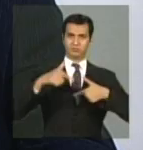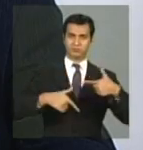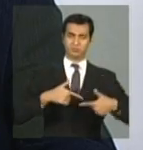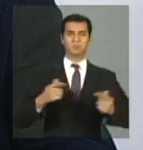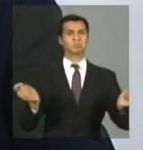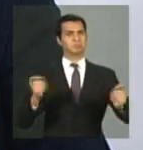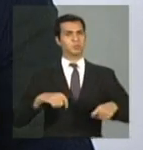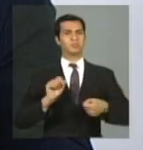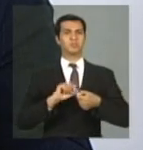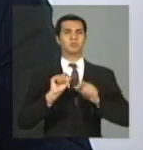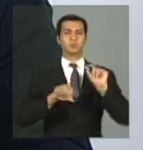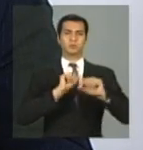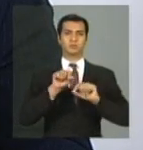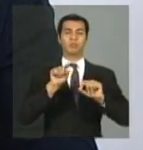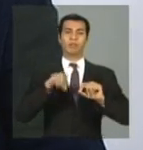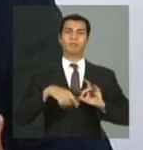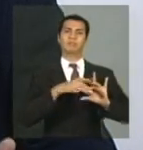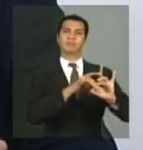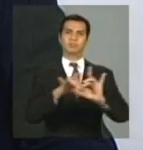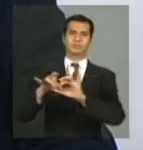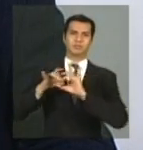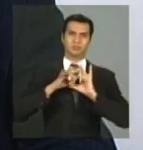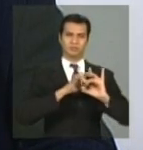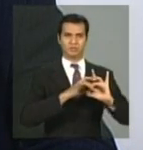como um comitê que integre essas ações